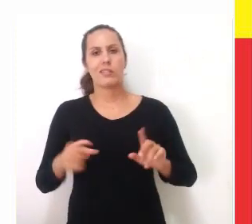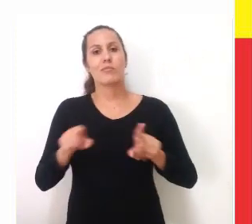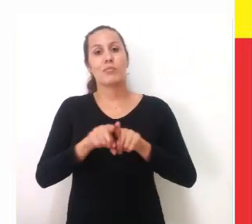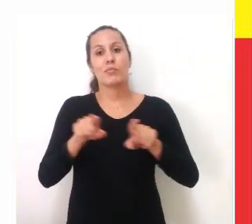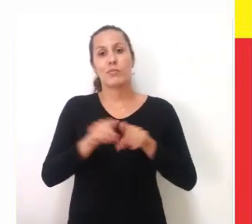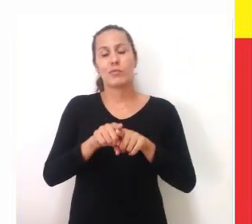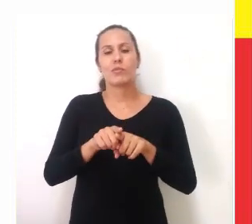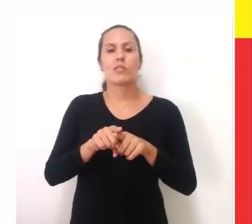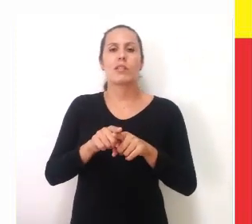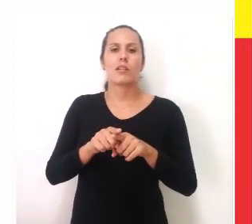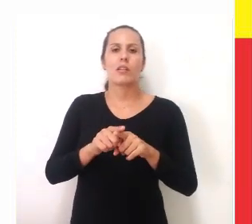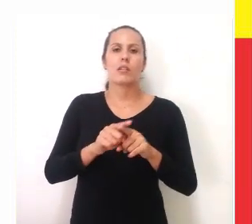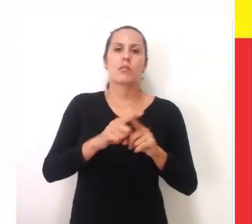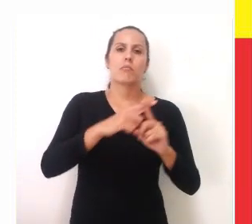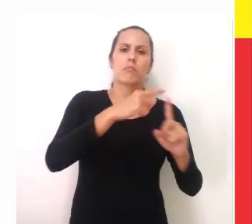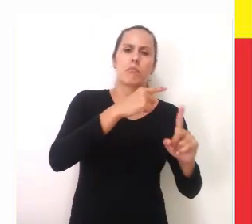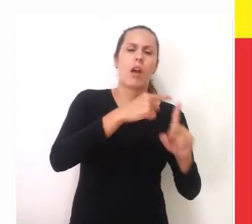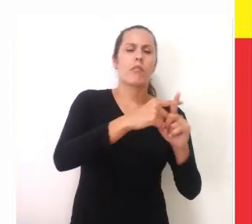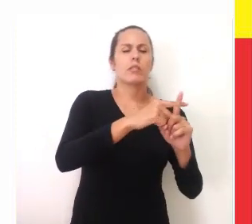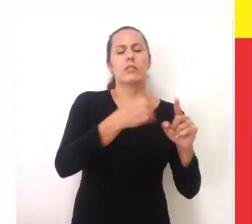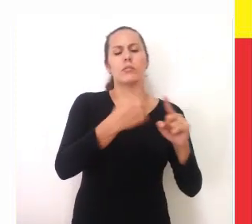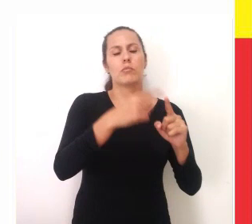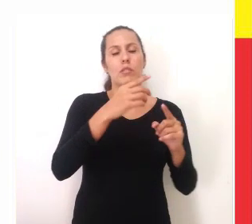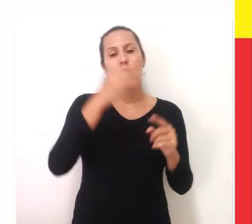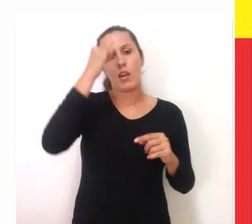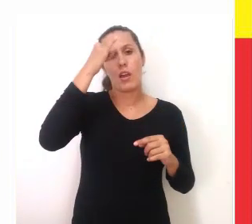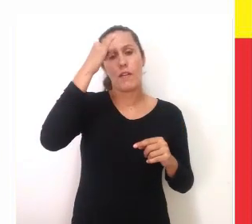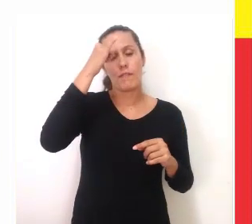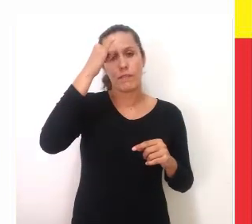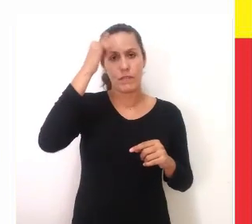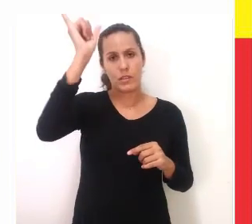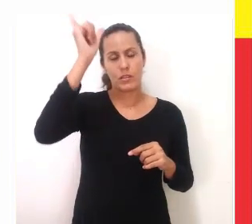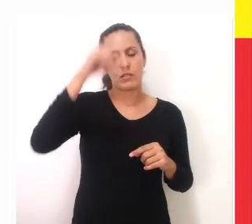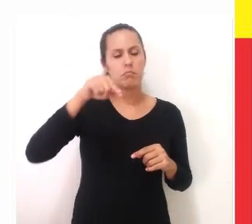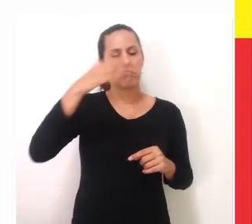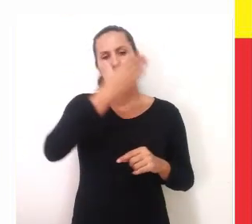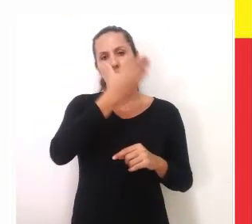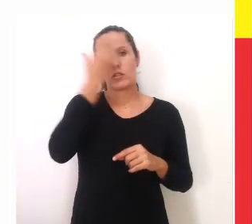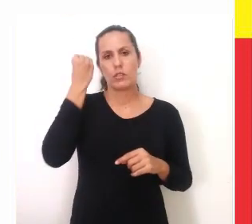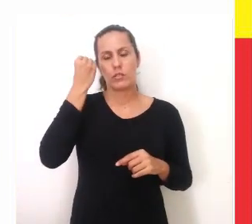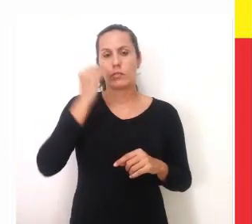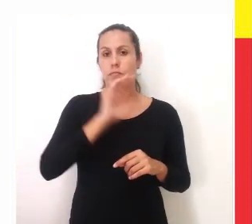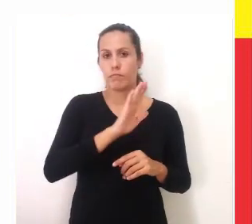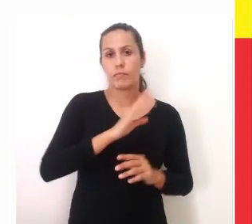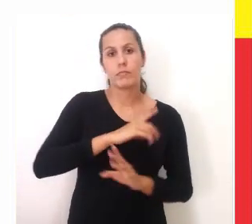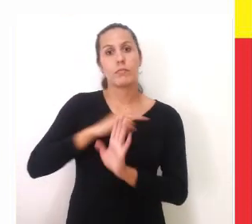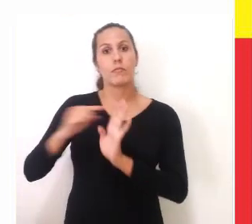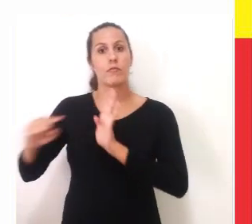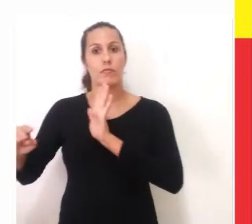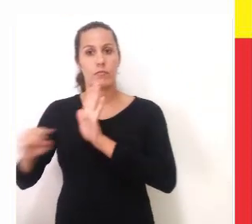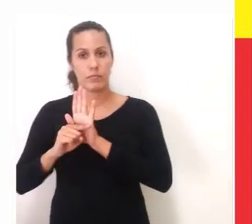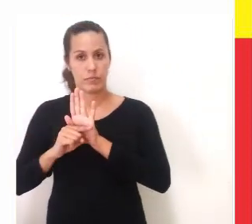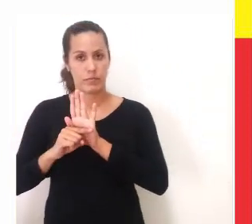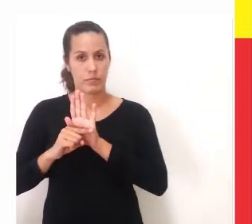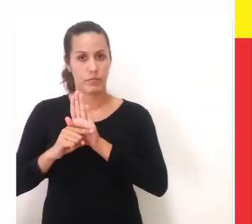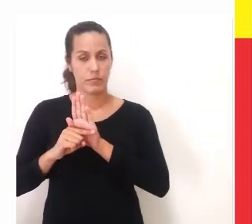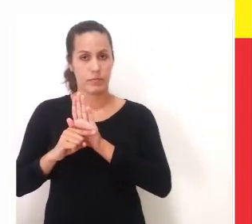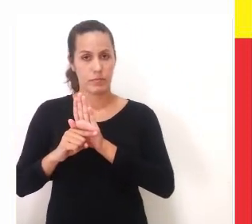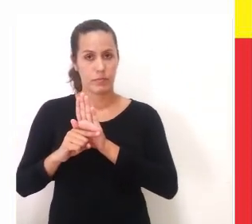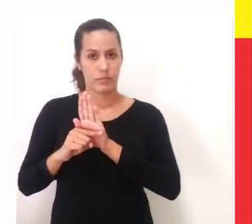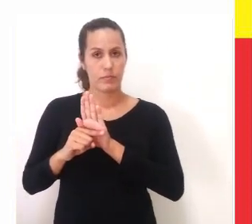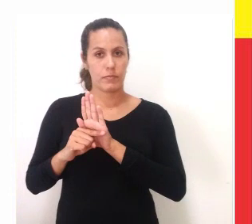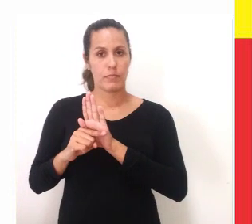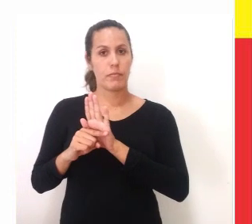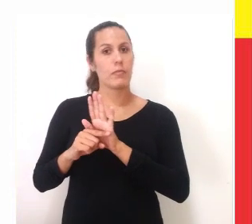E isso é uma vantagem porque diminui o seu esquecimento, a probabilidade de esquecer.